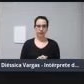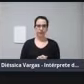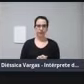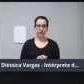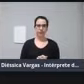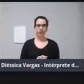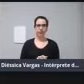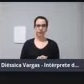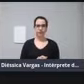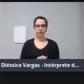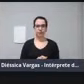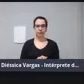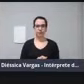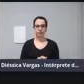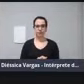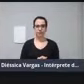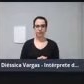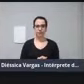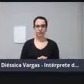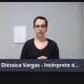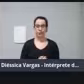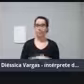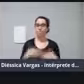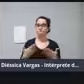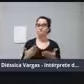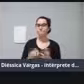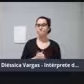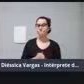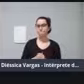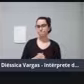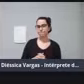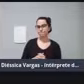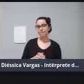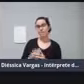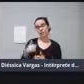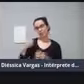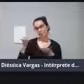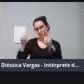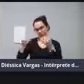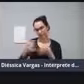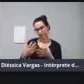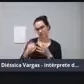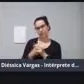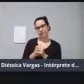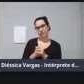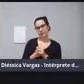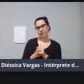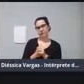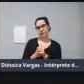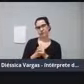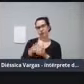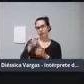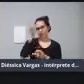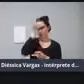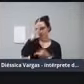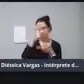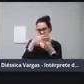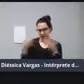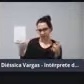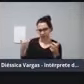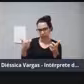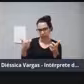Passa, Andréia, para nós. asas. Então, como eu já falei, os insetos, eles formam o único grupo de